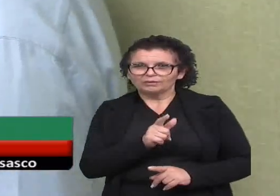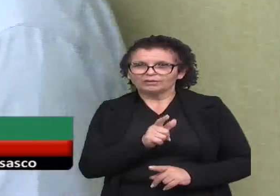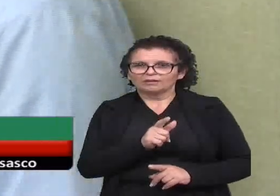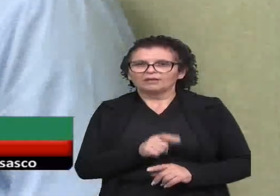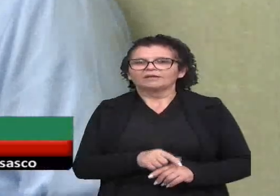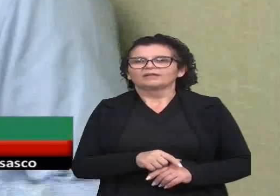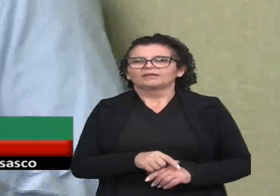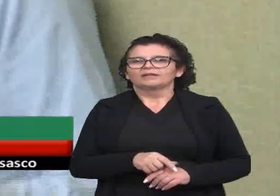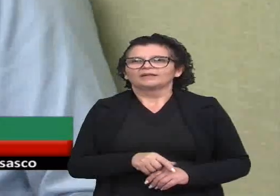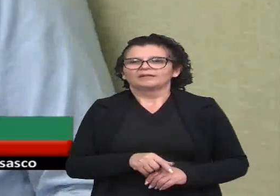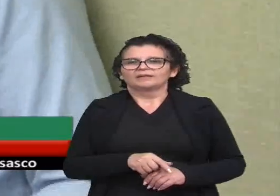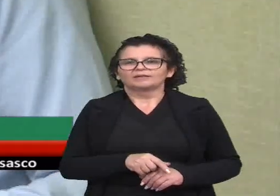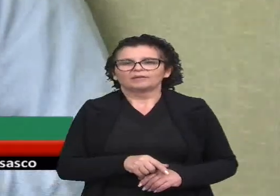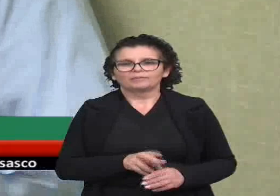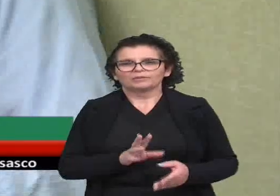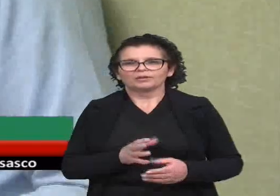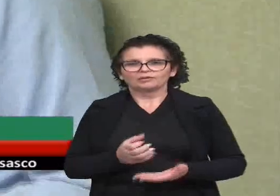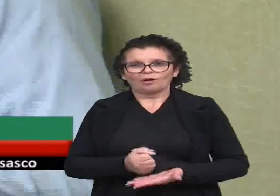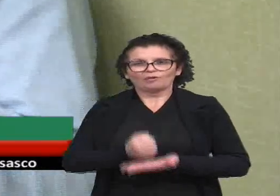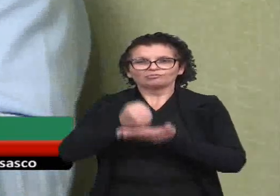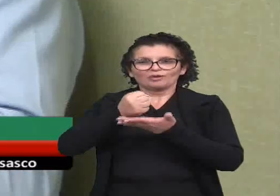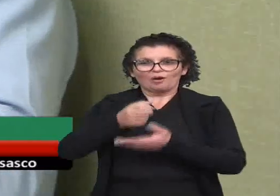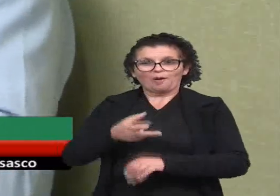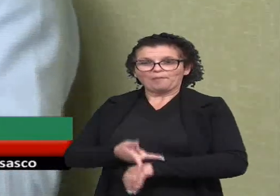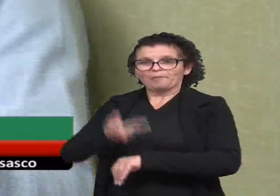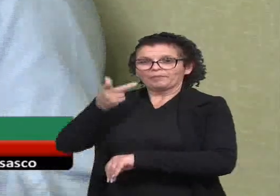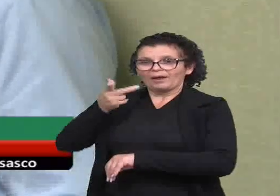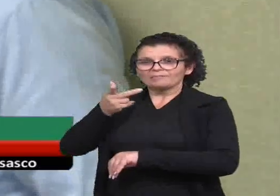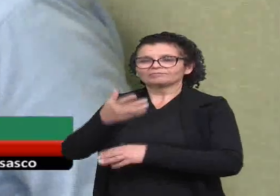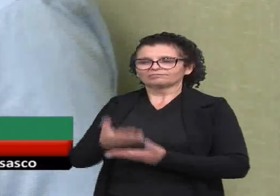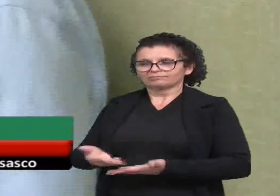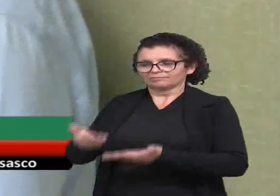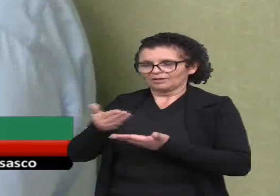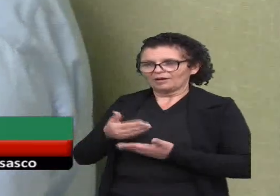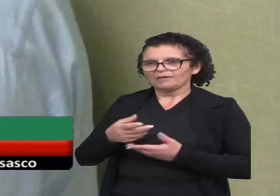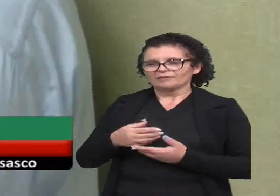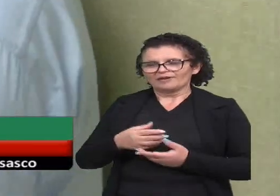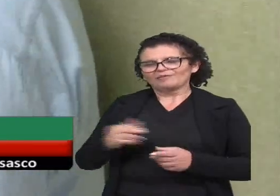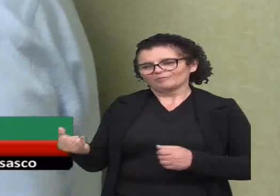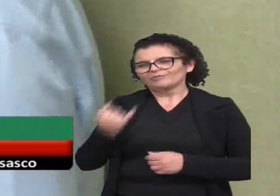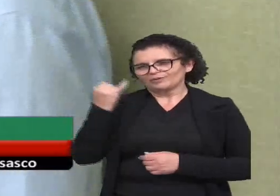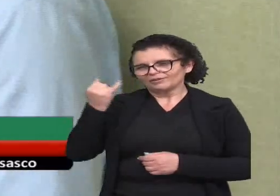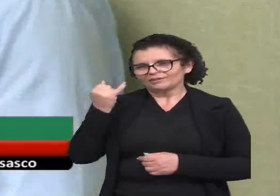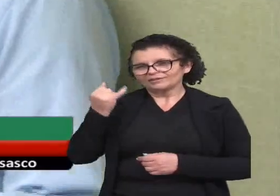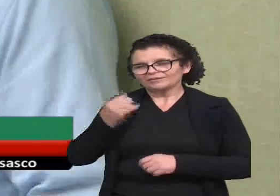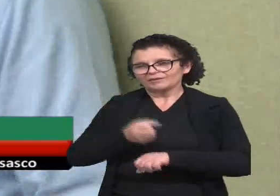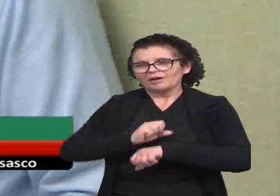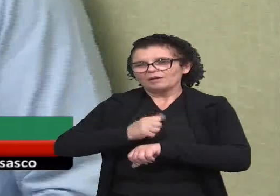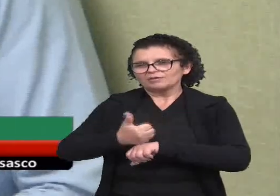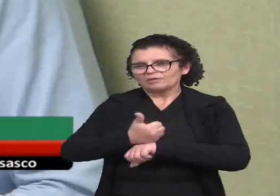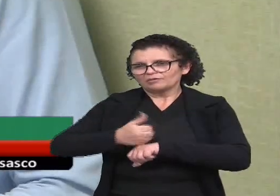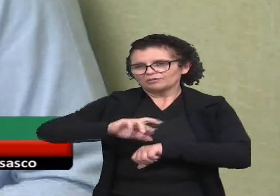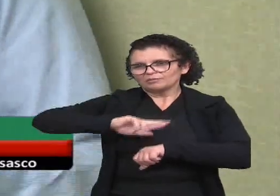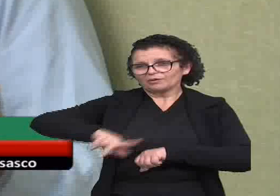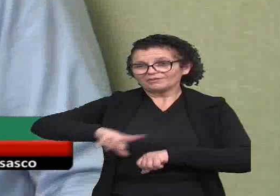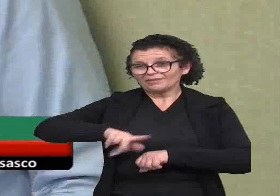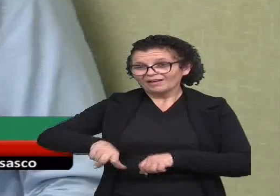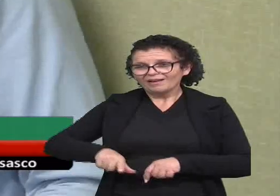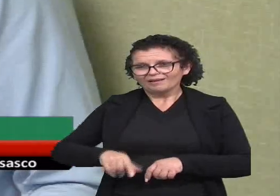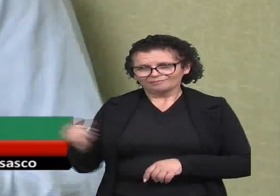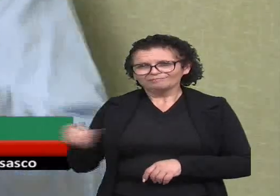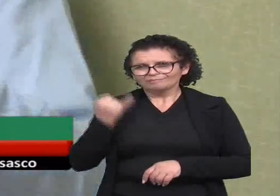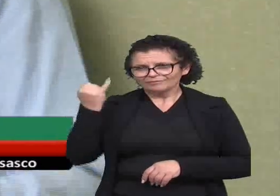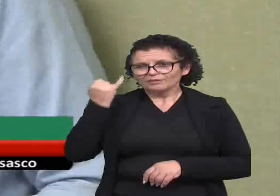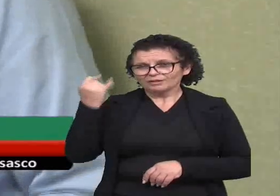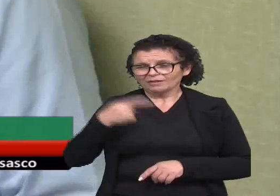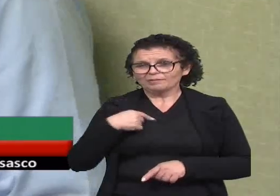até ali, né? Trouxe até o caneco aqui, então é importante a gente valorizar o nosso futebol amador, futebol de várzea, né, presidente?